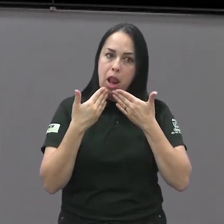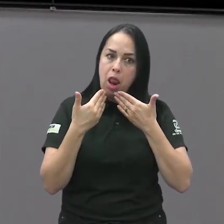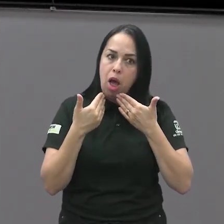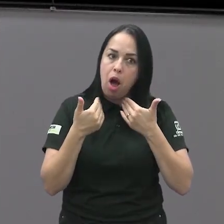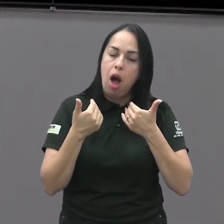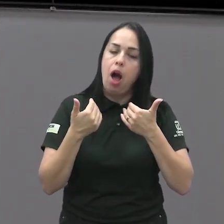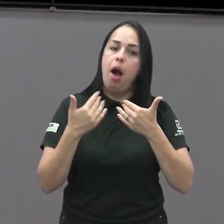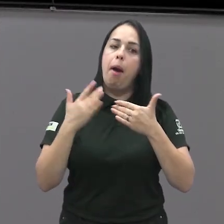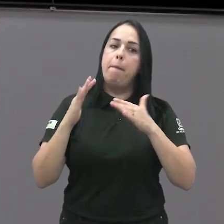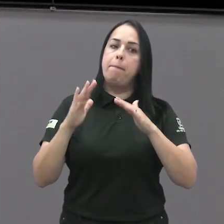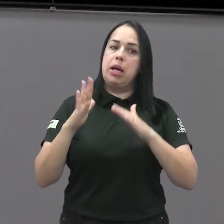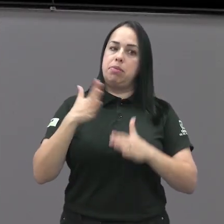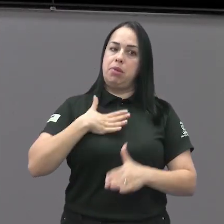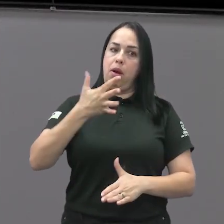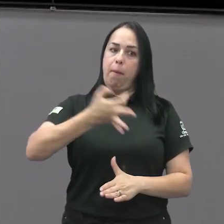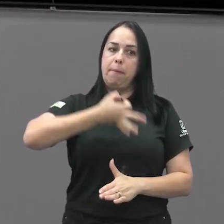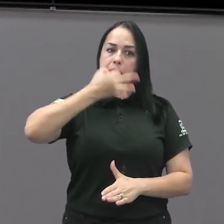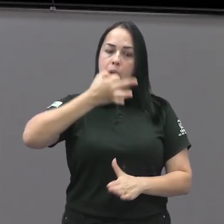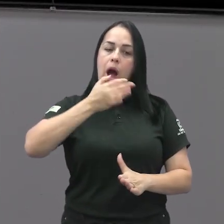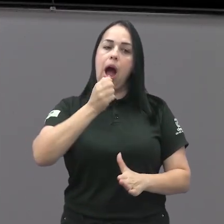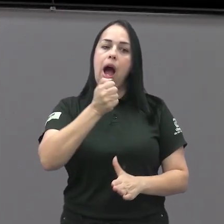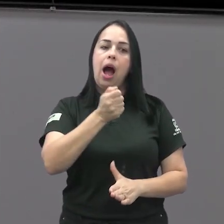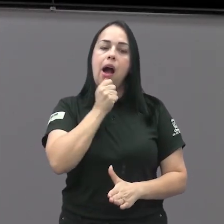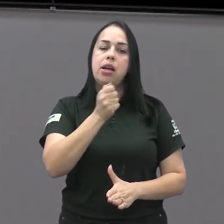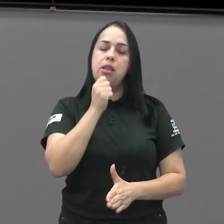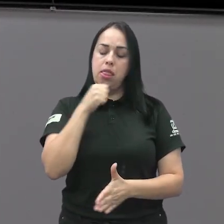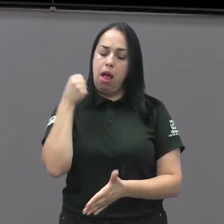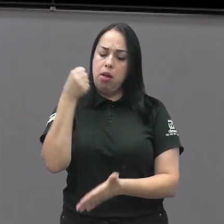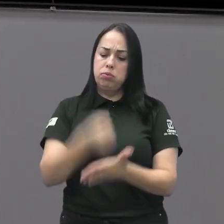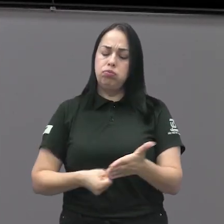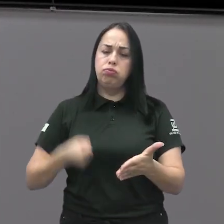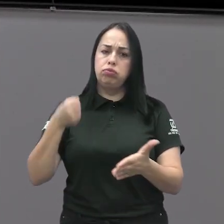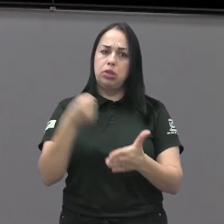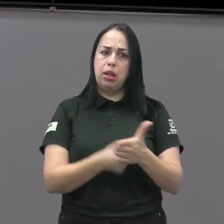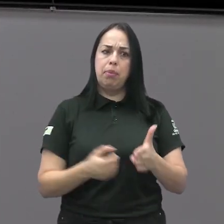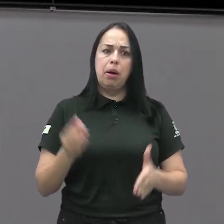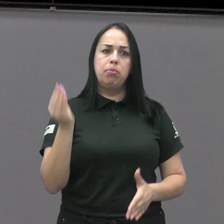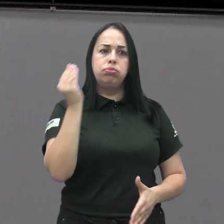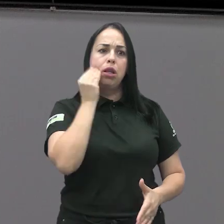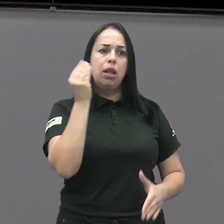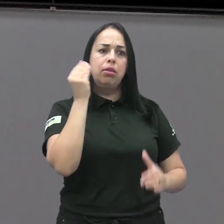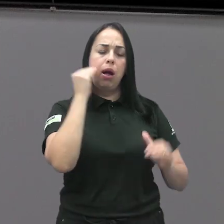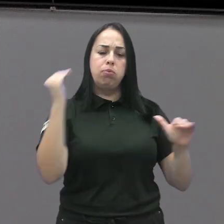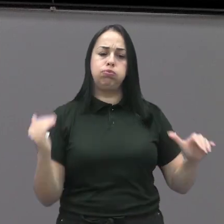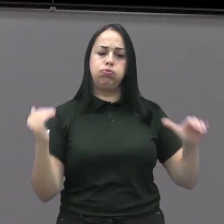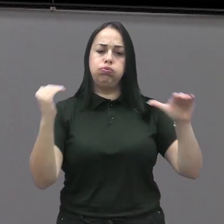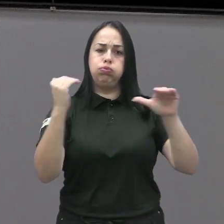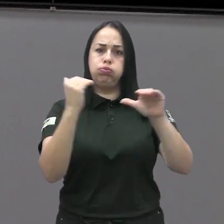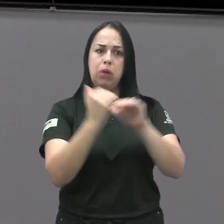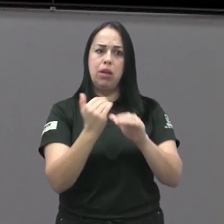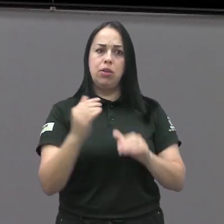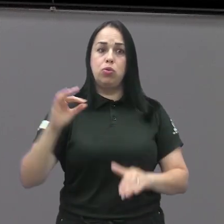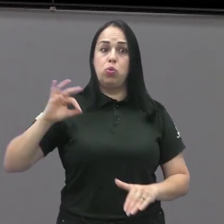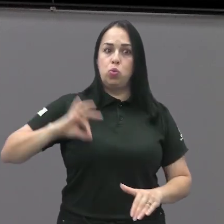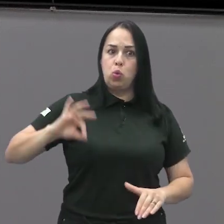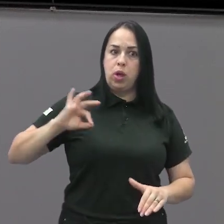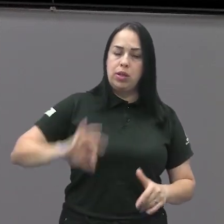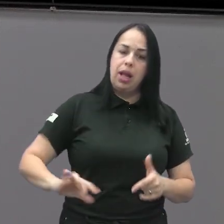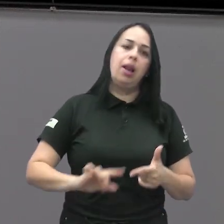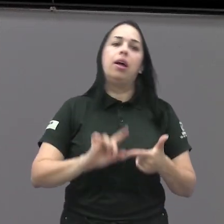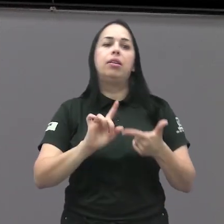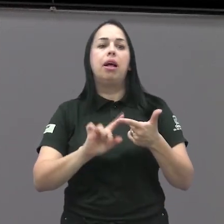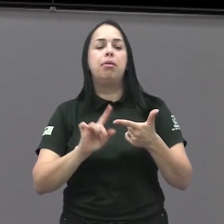melhorou, mas eu acredito que a gente ainda está nessa luta muito grande, principalmente por igualdade, né?